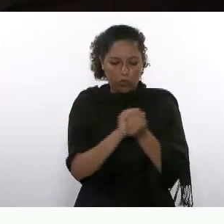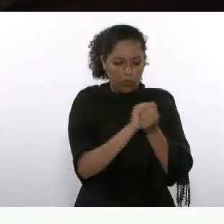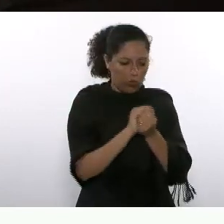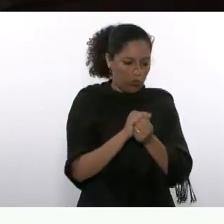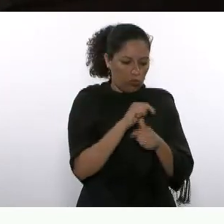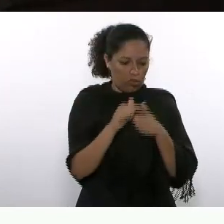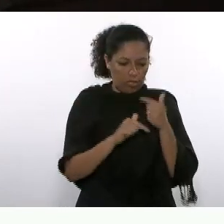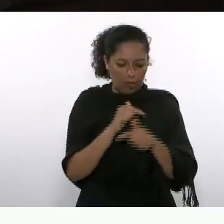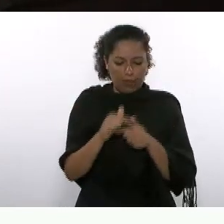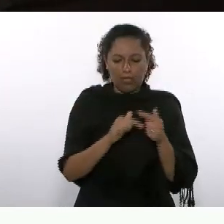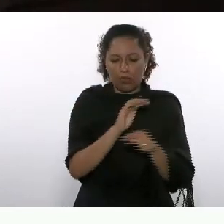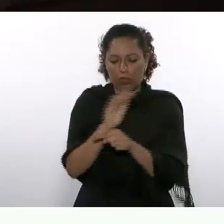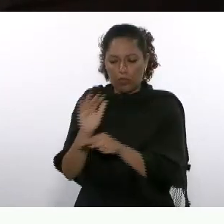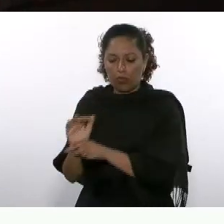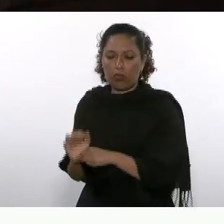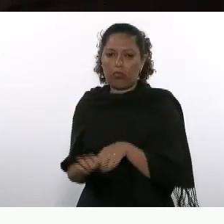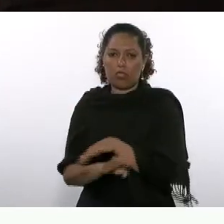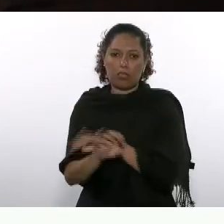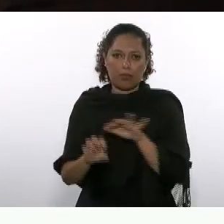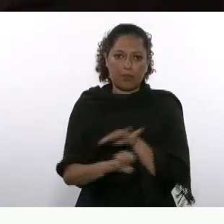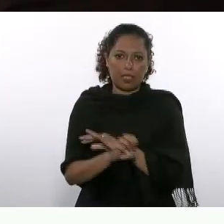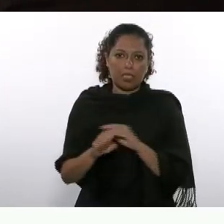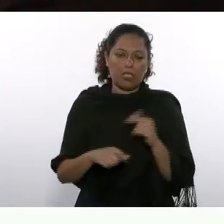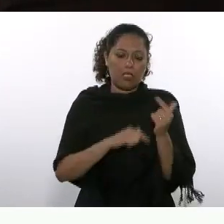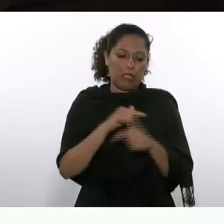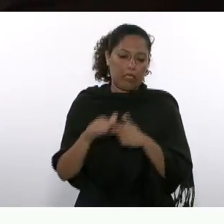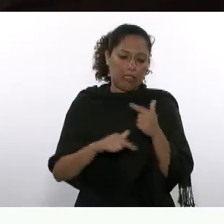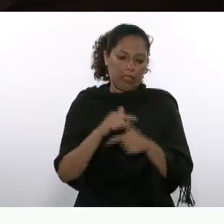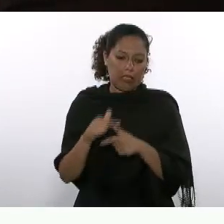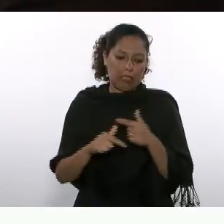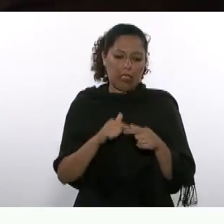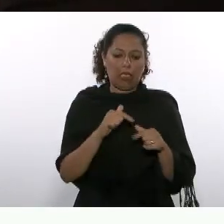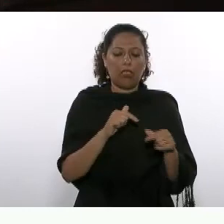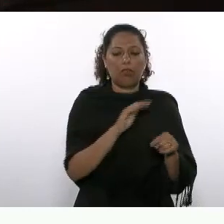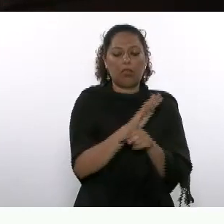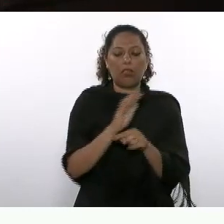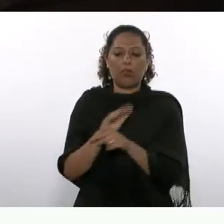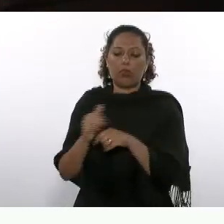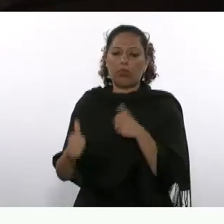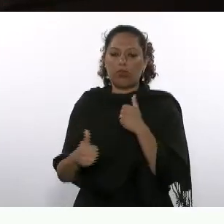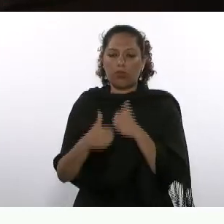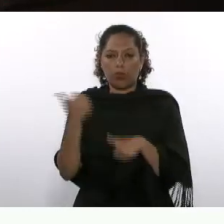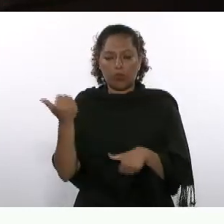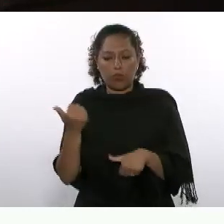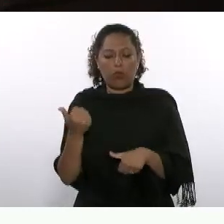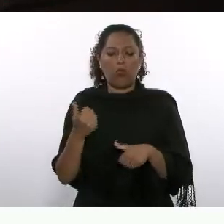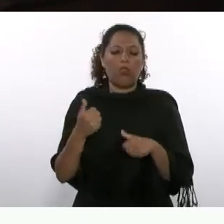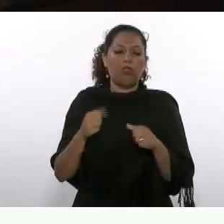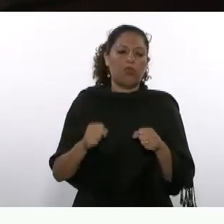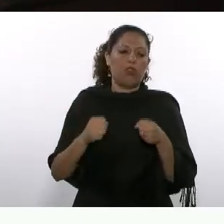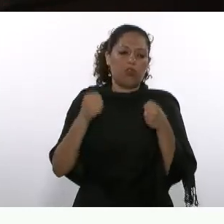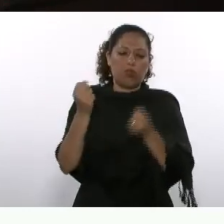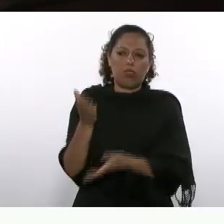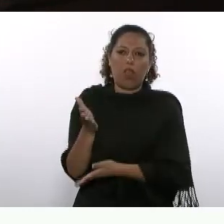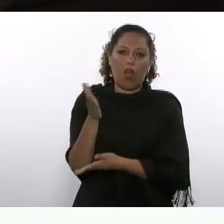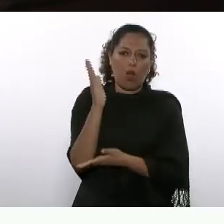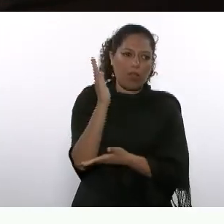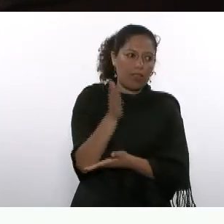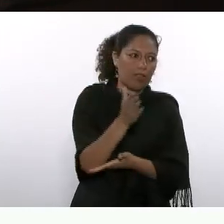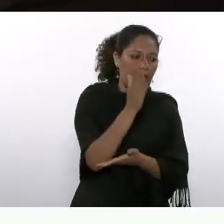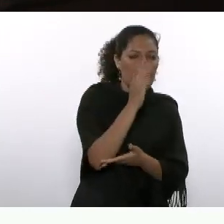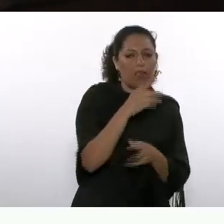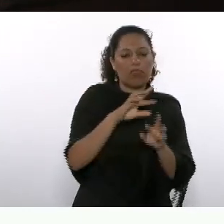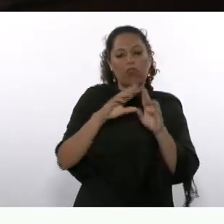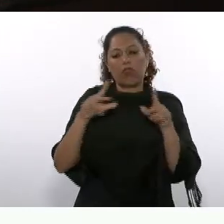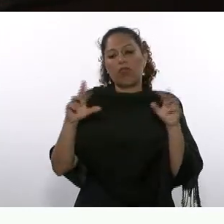lei de incentivo, empresários, né, que trabalhavam com a lei de incentivo do esporte, e tentei em vários hotéis, em vários